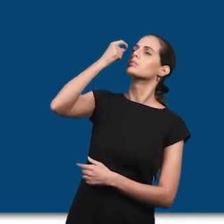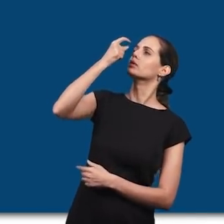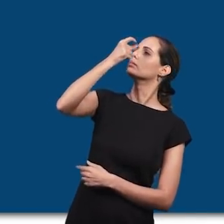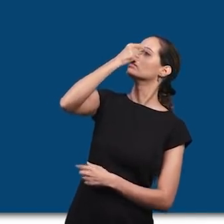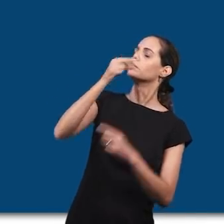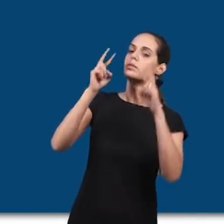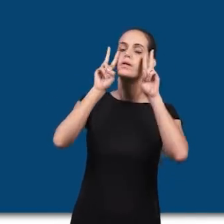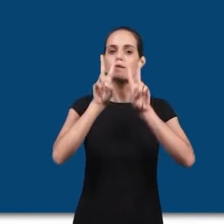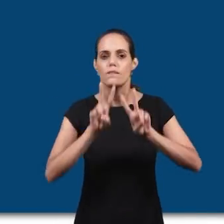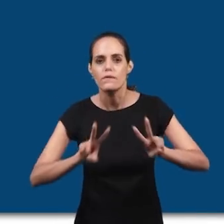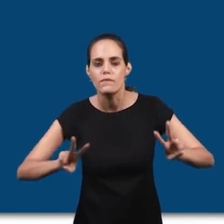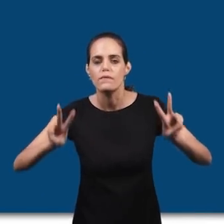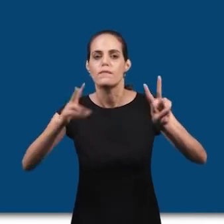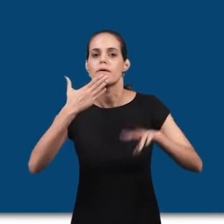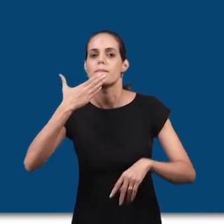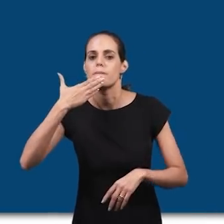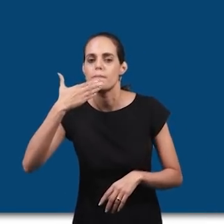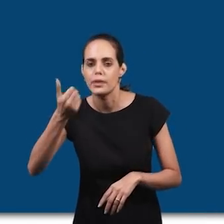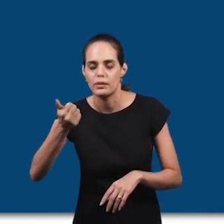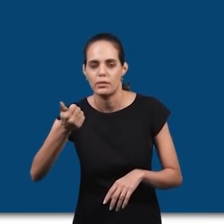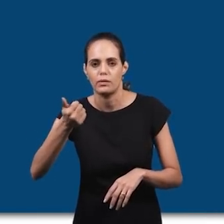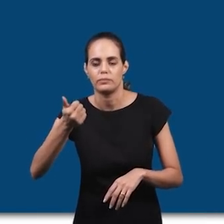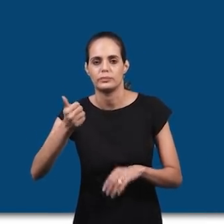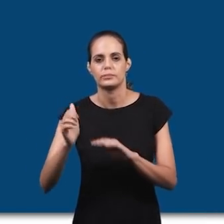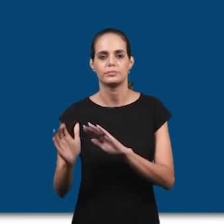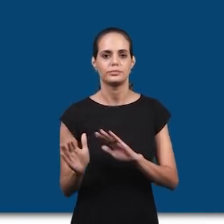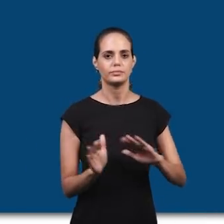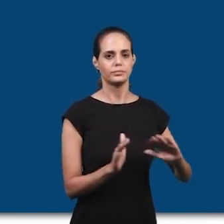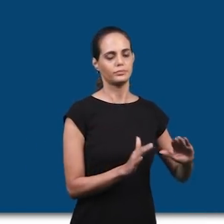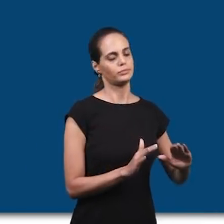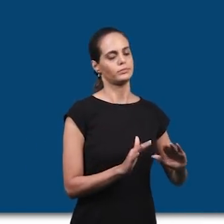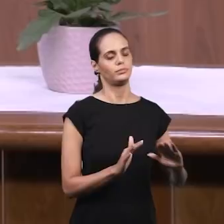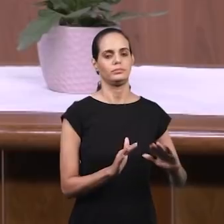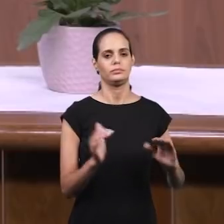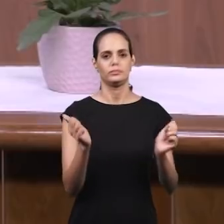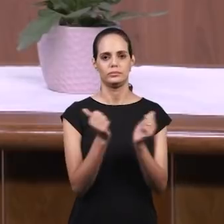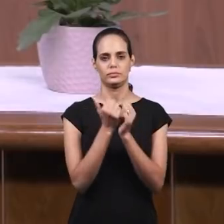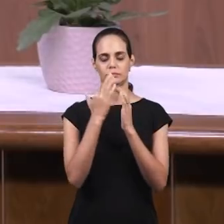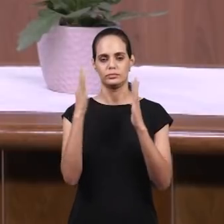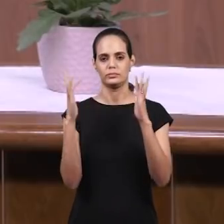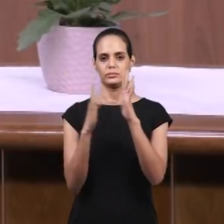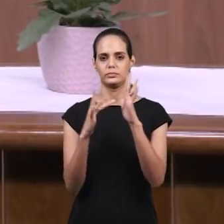colírio, para que vejas. Glória a Jesus.